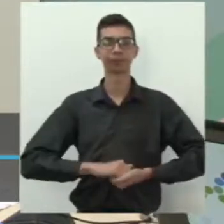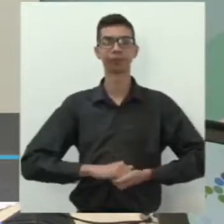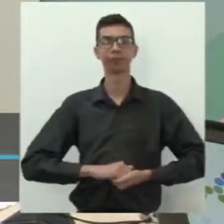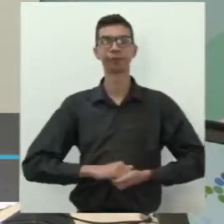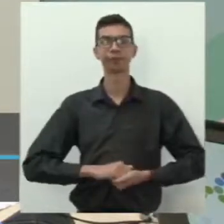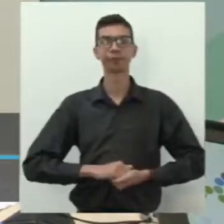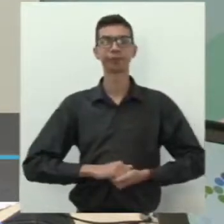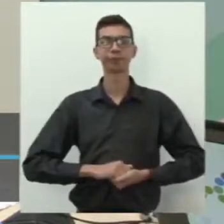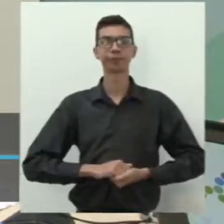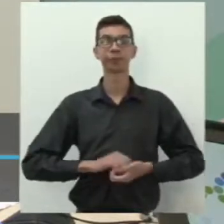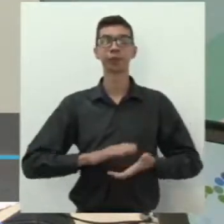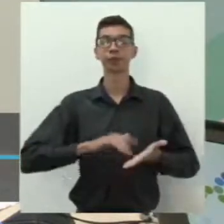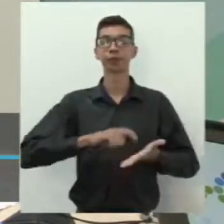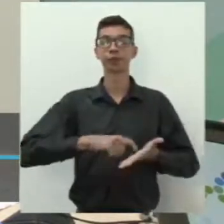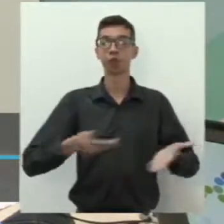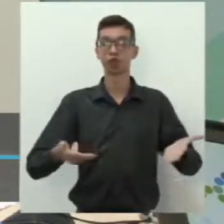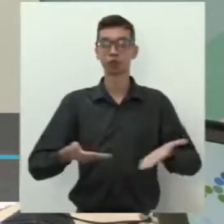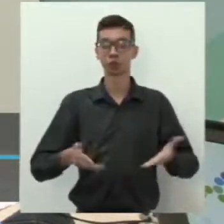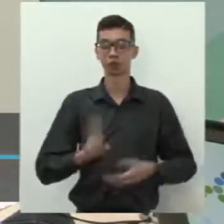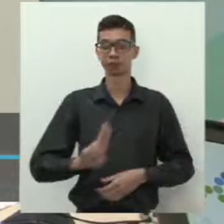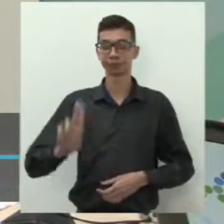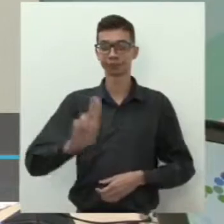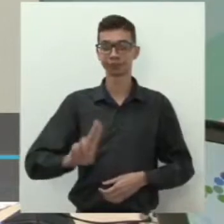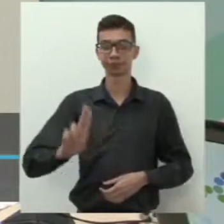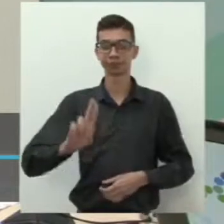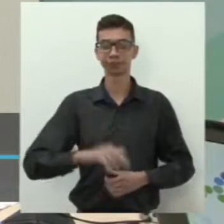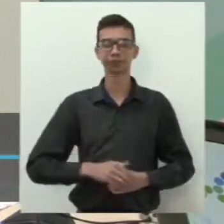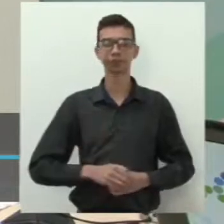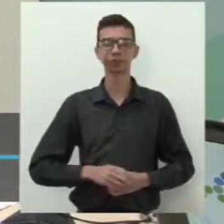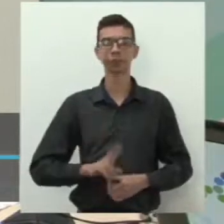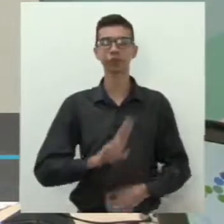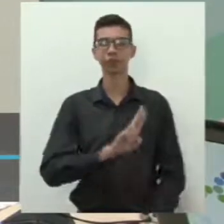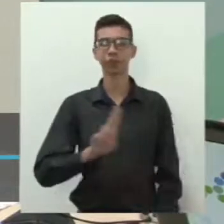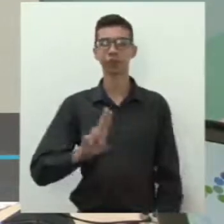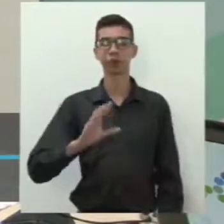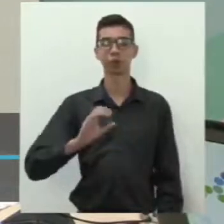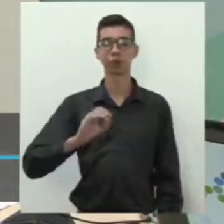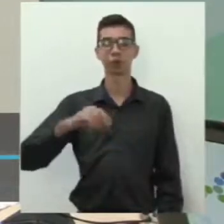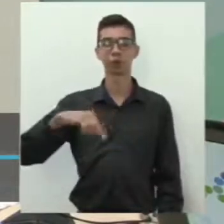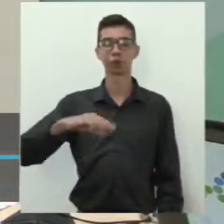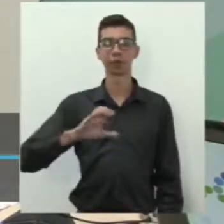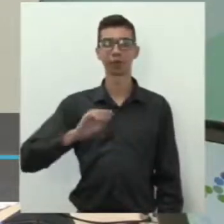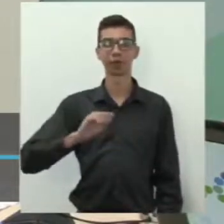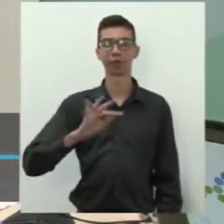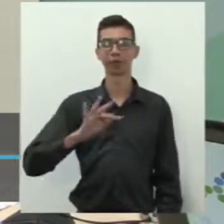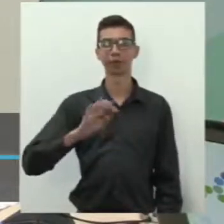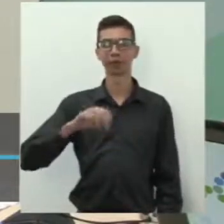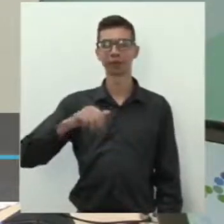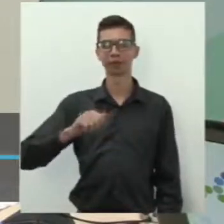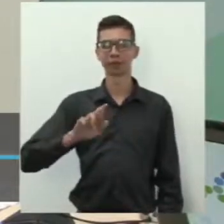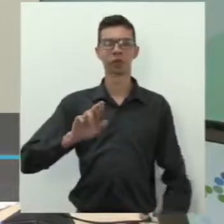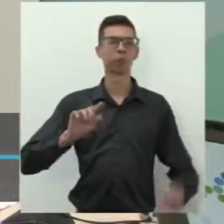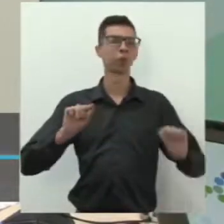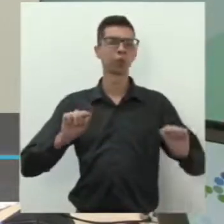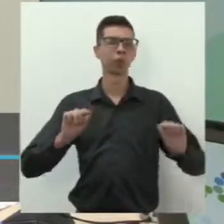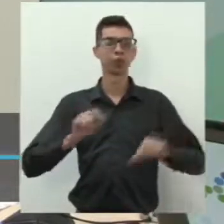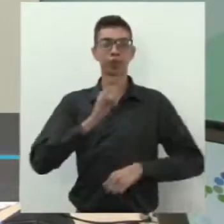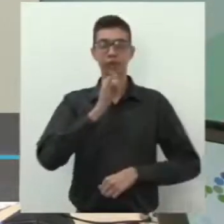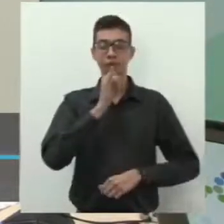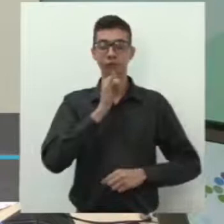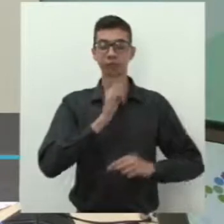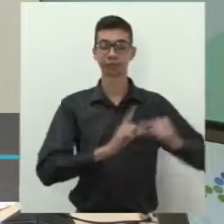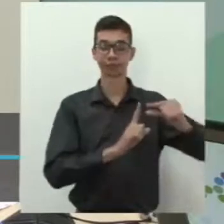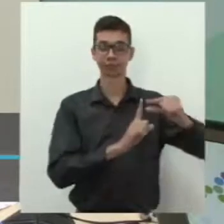Essa função que eu vou explorar agora é a função concatenar. O que ela faz? Ela junta dados de duas células em